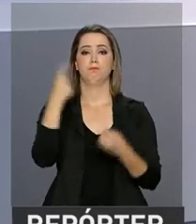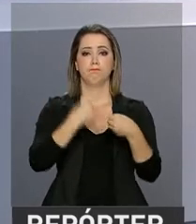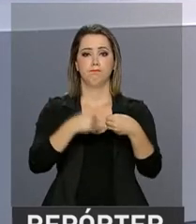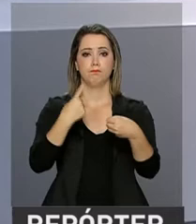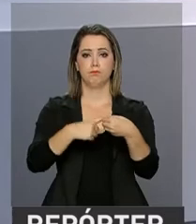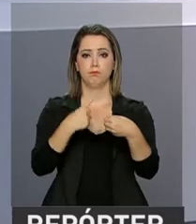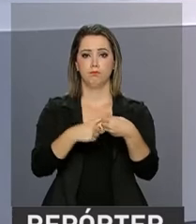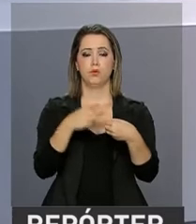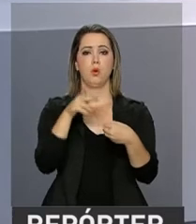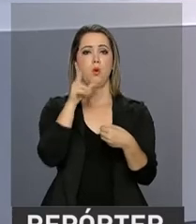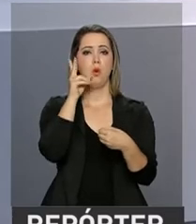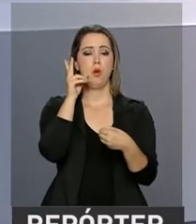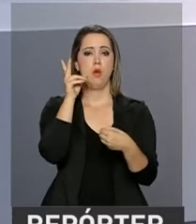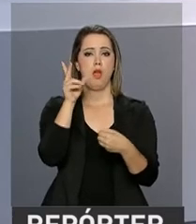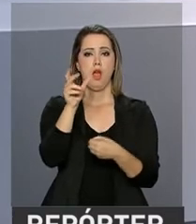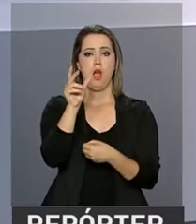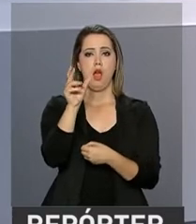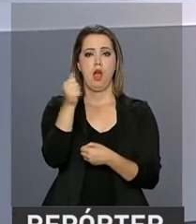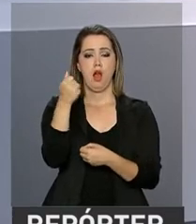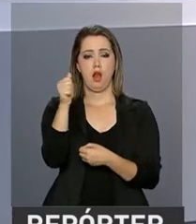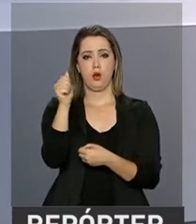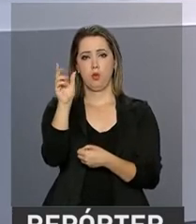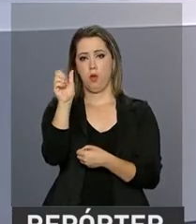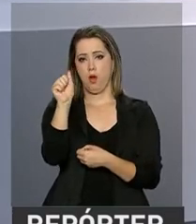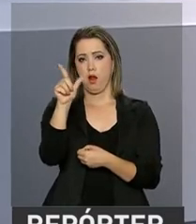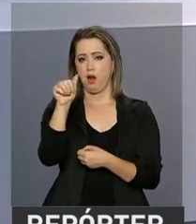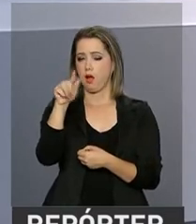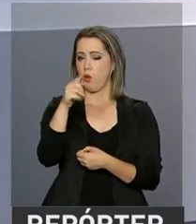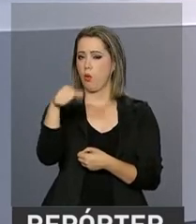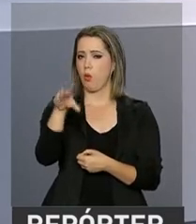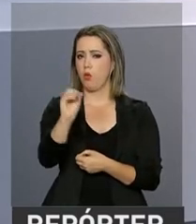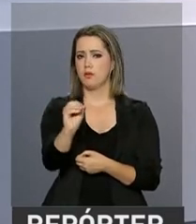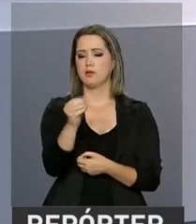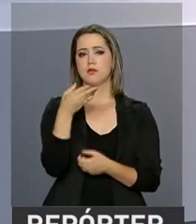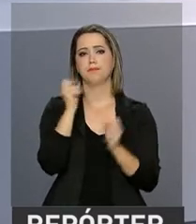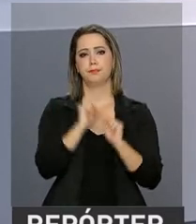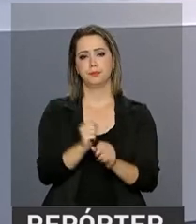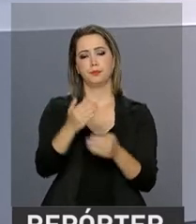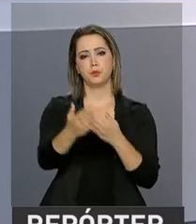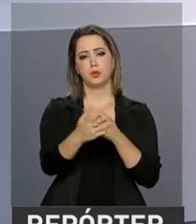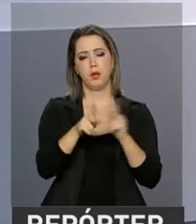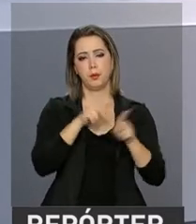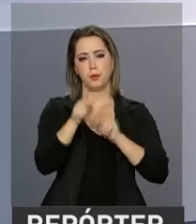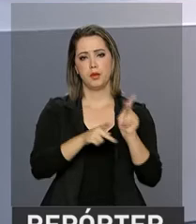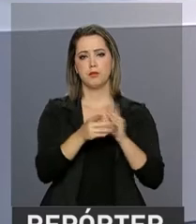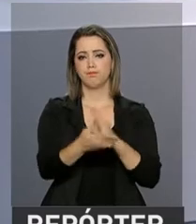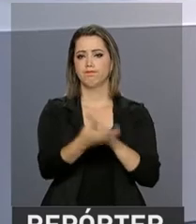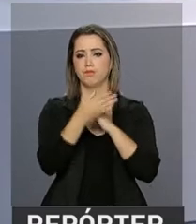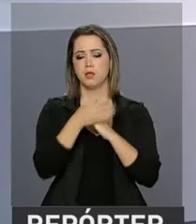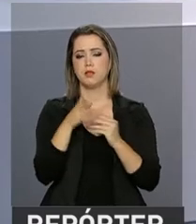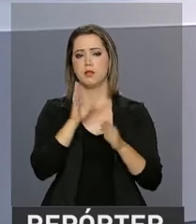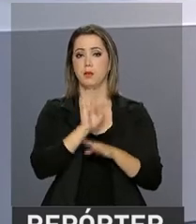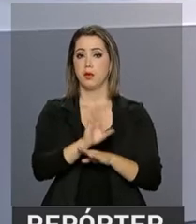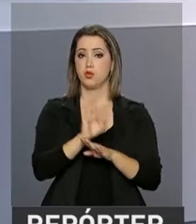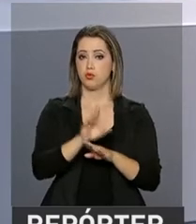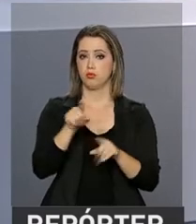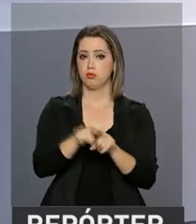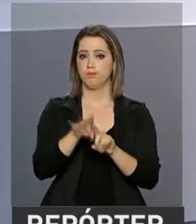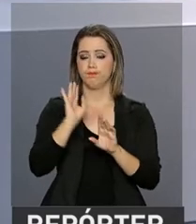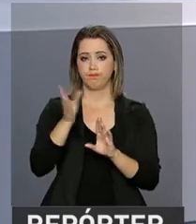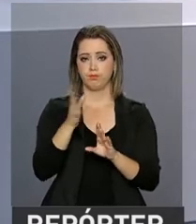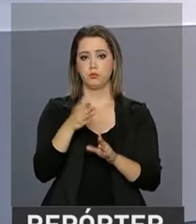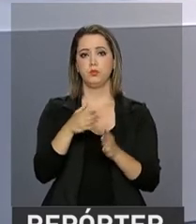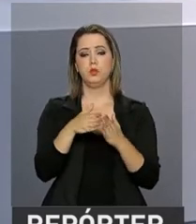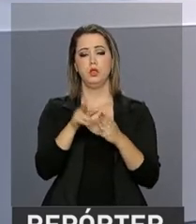Marechal Deodoro, em Alagoas. Esse reconhecimento permite que a população receba ajuda imediata e que a prefeitura solicite o apoio